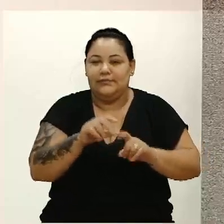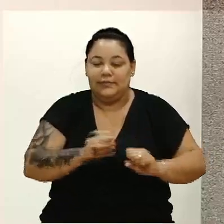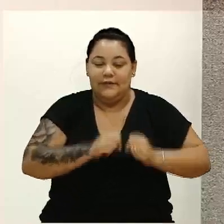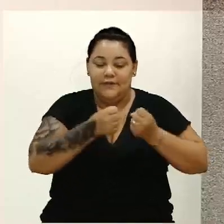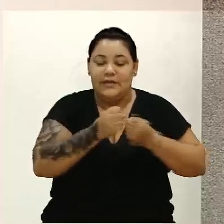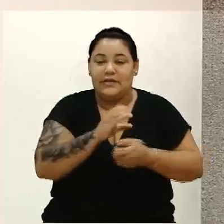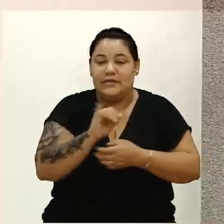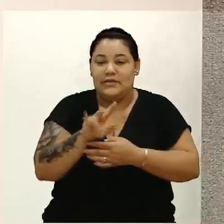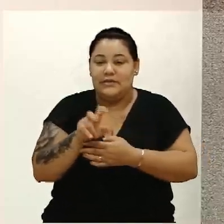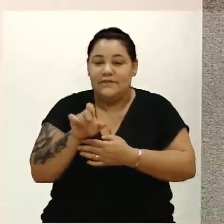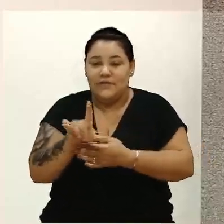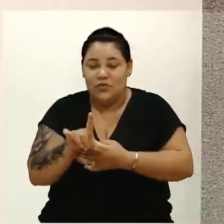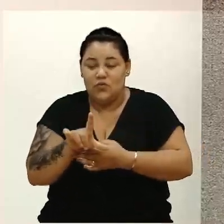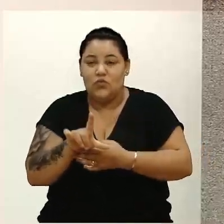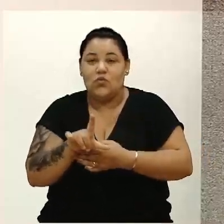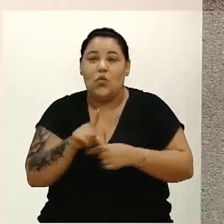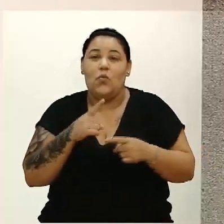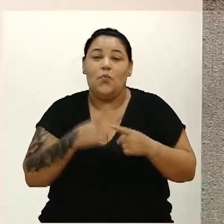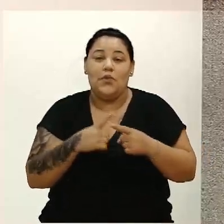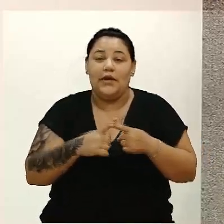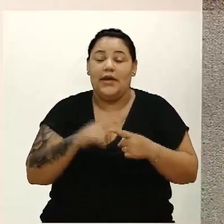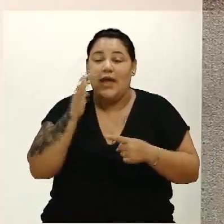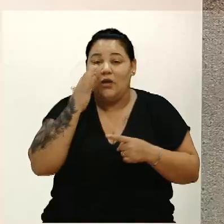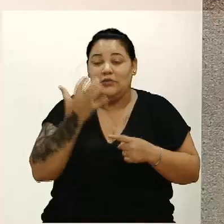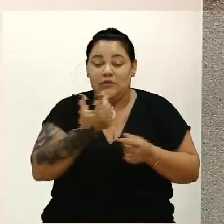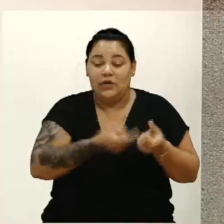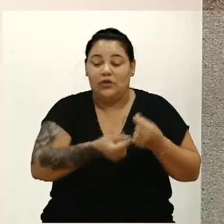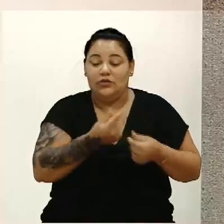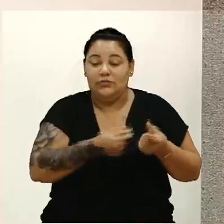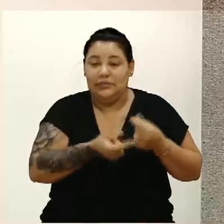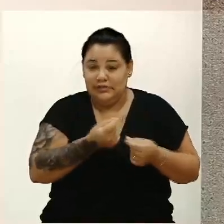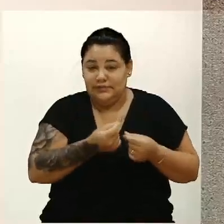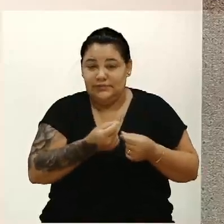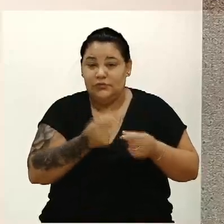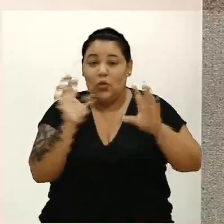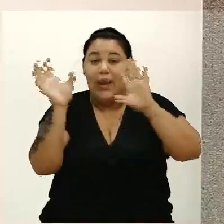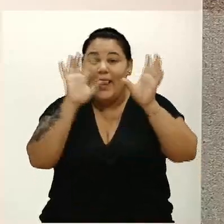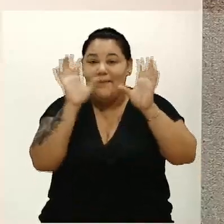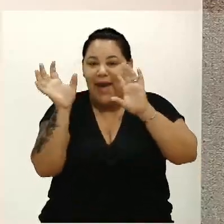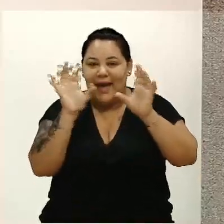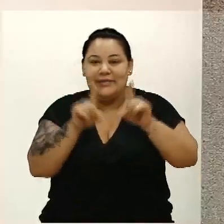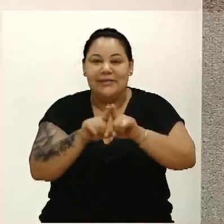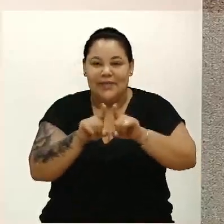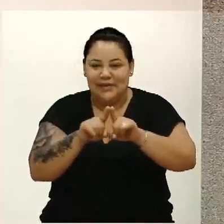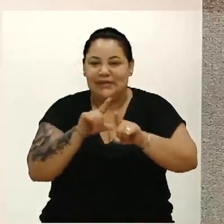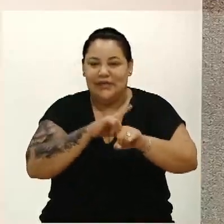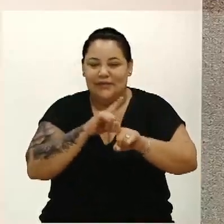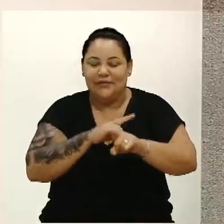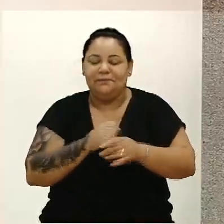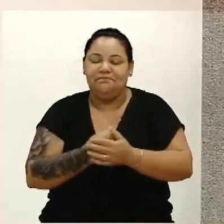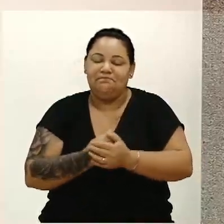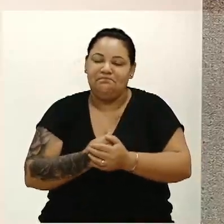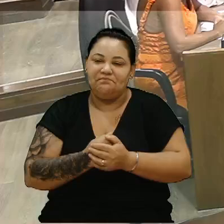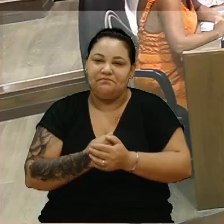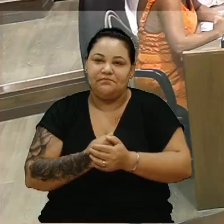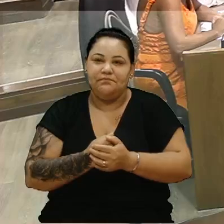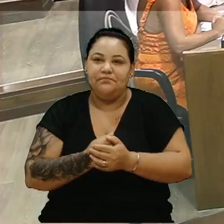ênfase nesse momento, justamente por conta do fator econômico, climático que nós tivemos aí nos últimos dias. Sua parte, vereadora